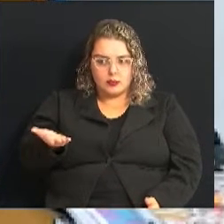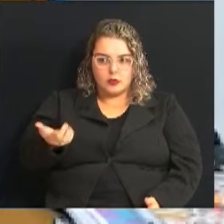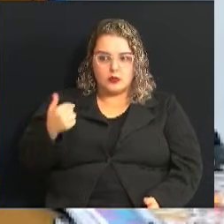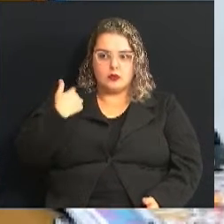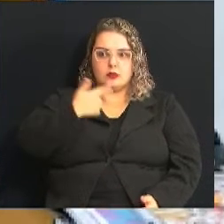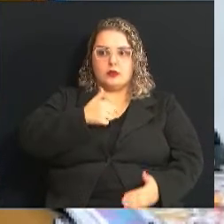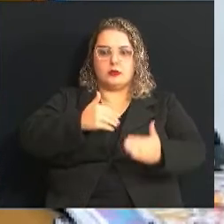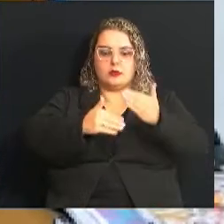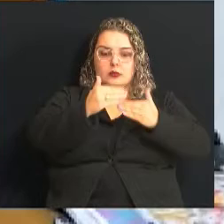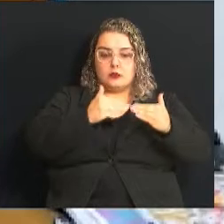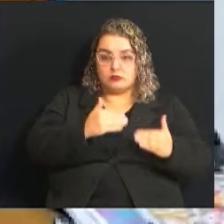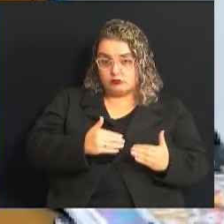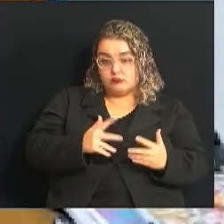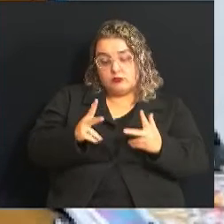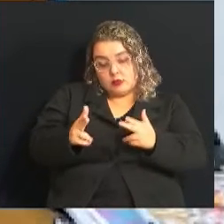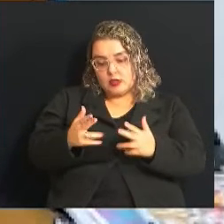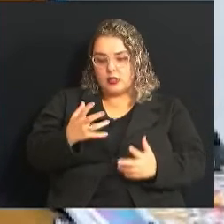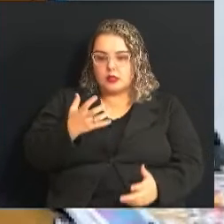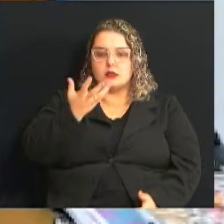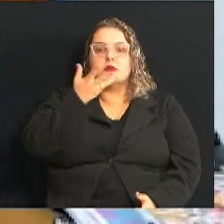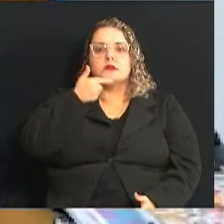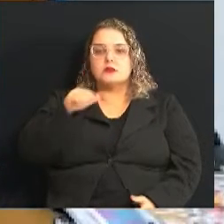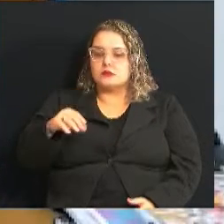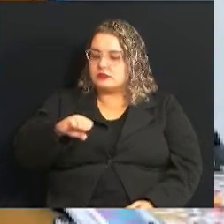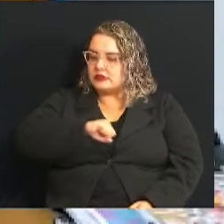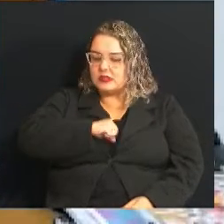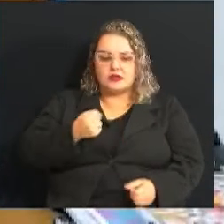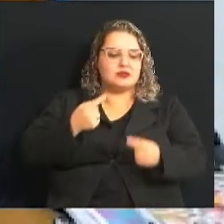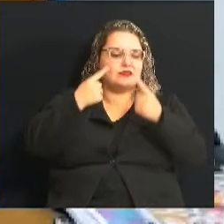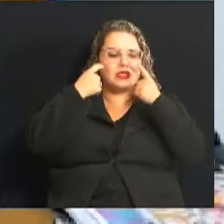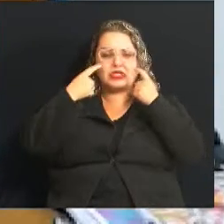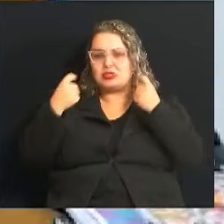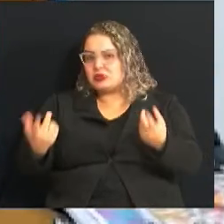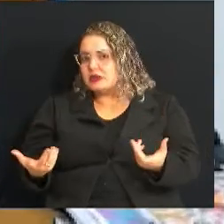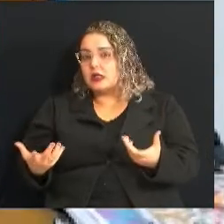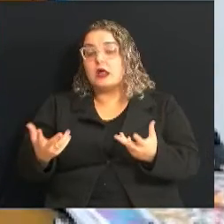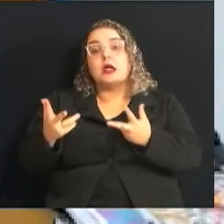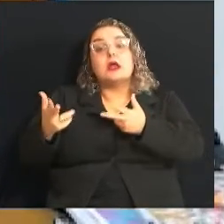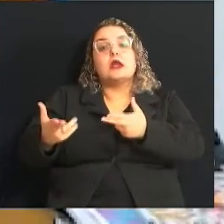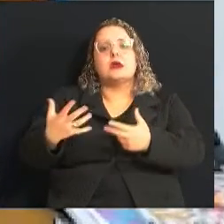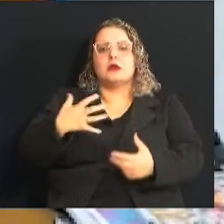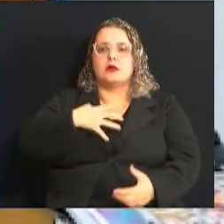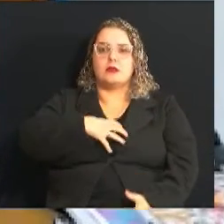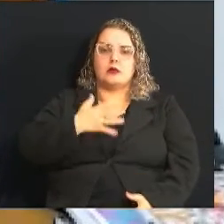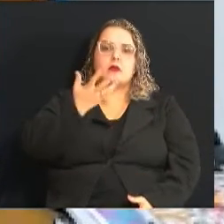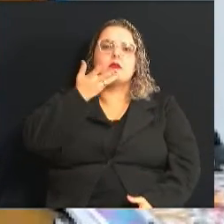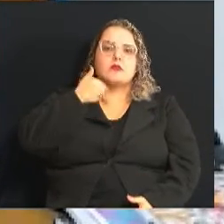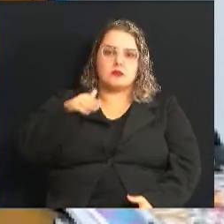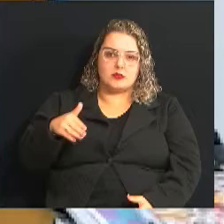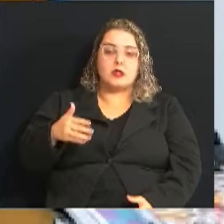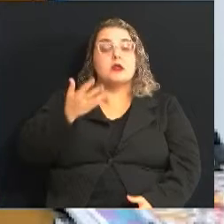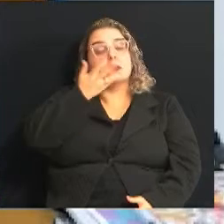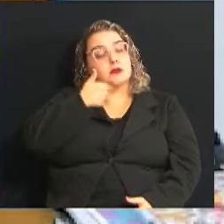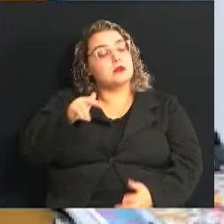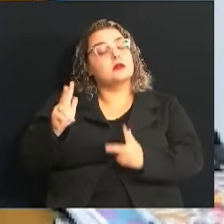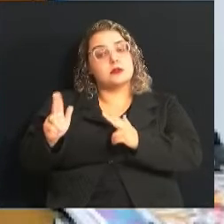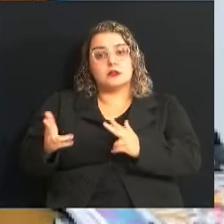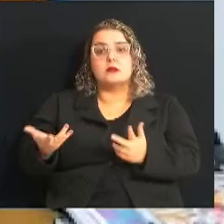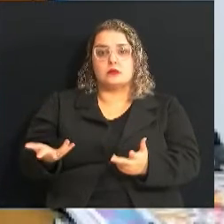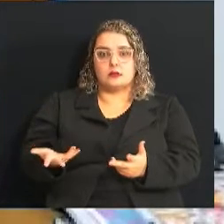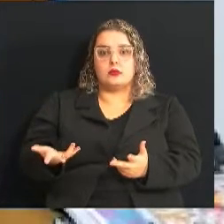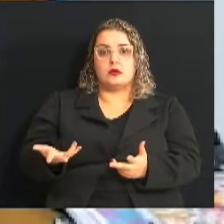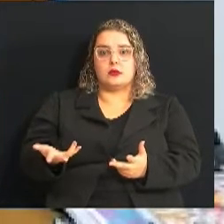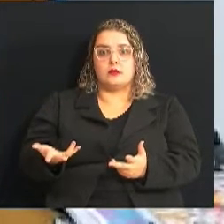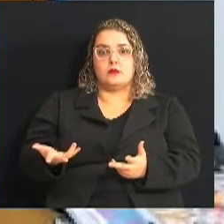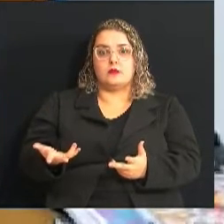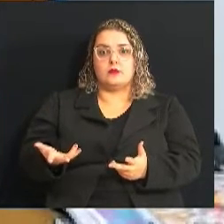uma criança, né, em forma de protesto, a gente vai chorar, enfim. E a criança, ela traz isso também. Então, esses